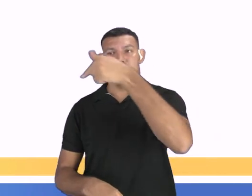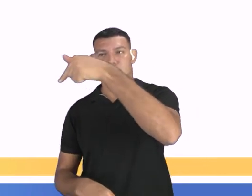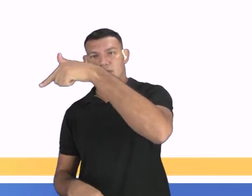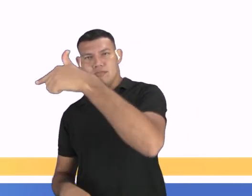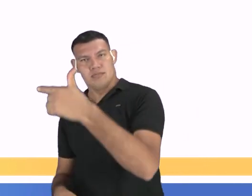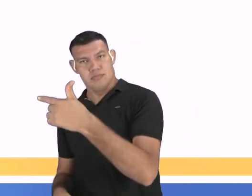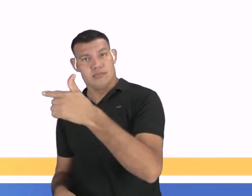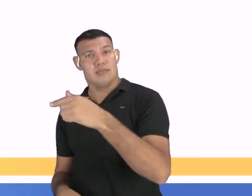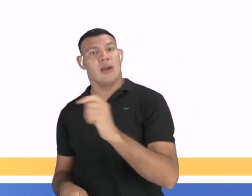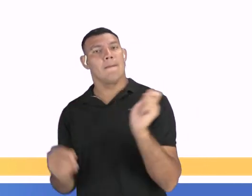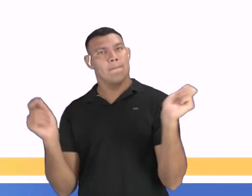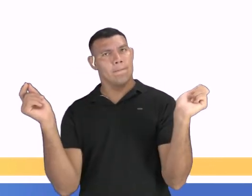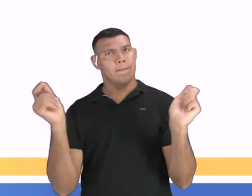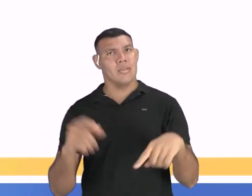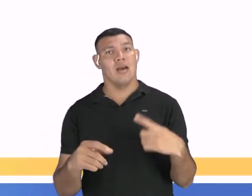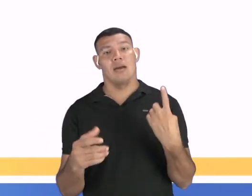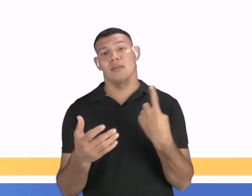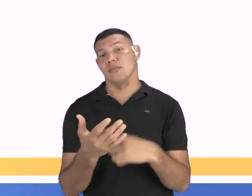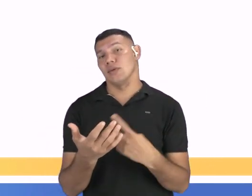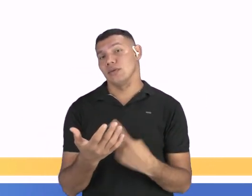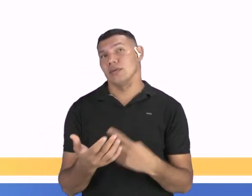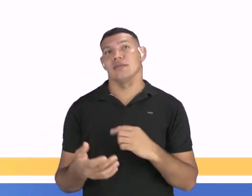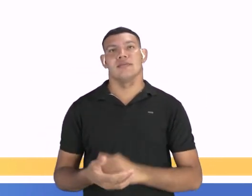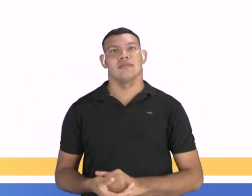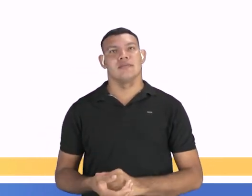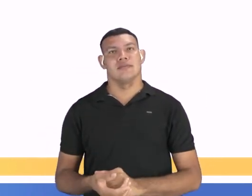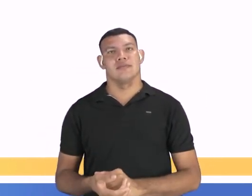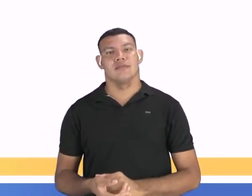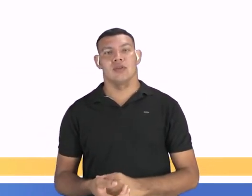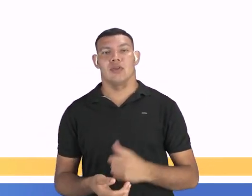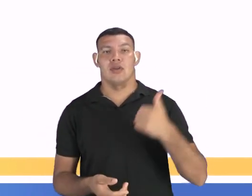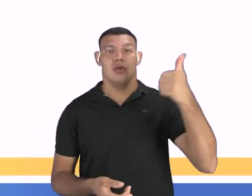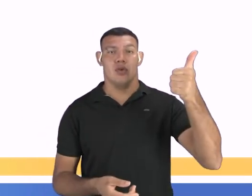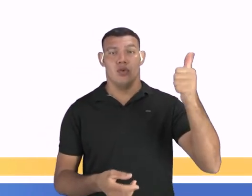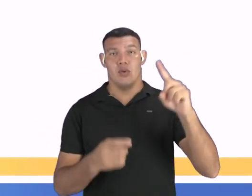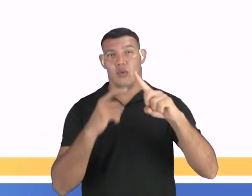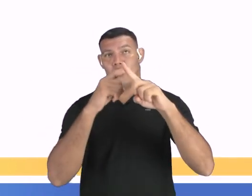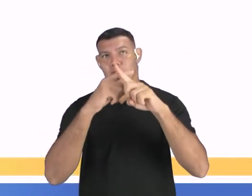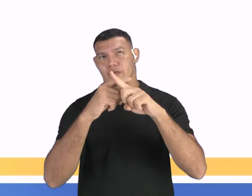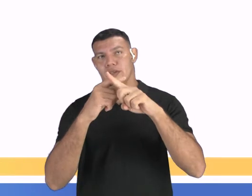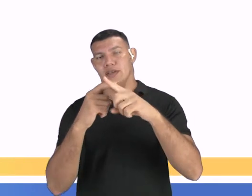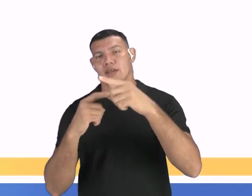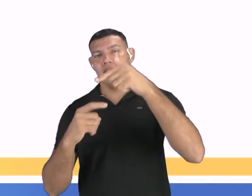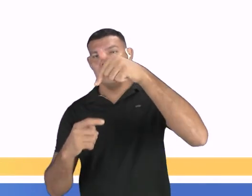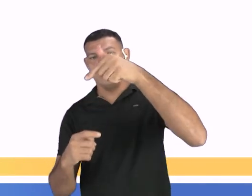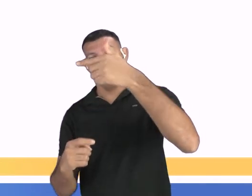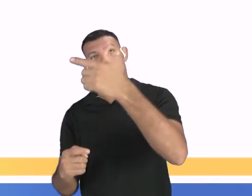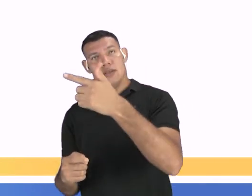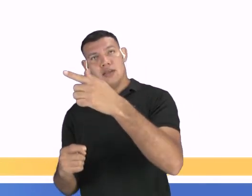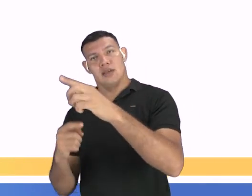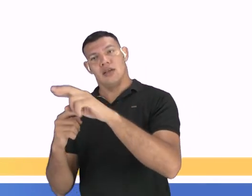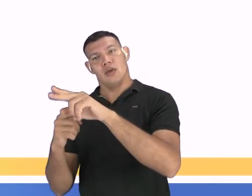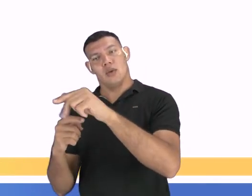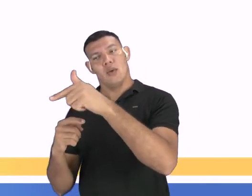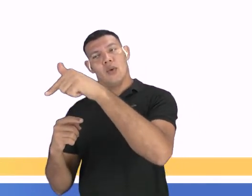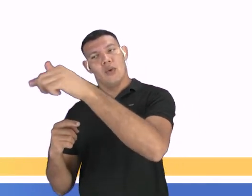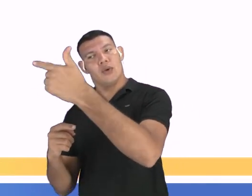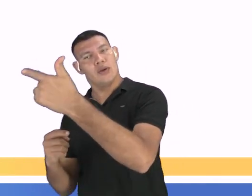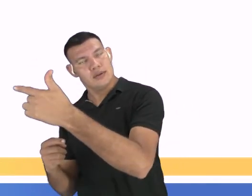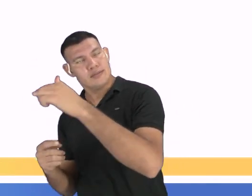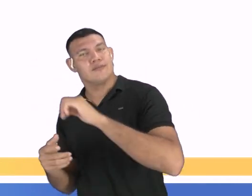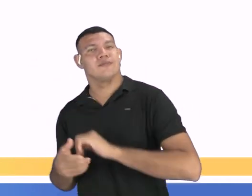do 72 porque 1 vezes 72 é igual a 72. Muito